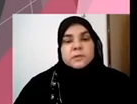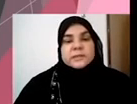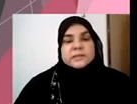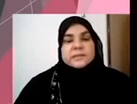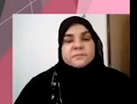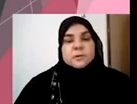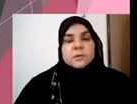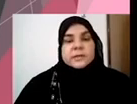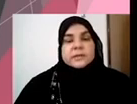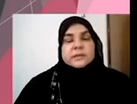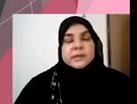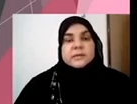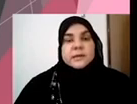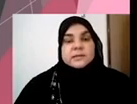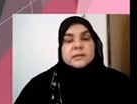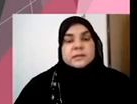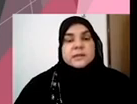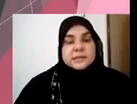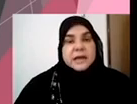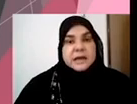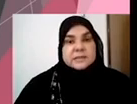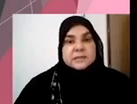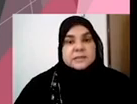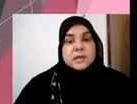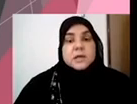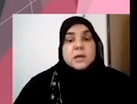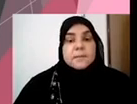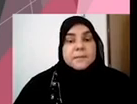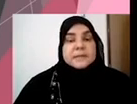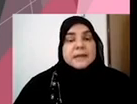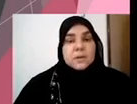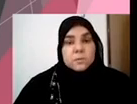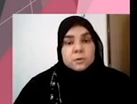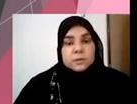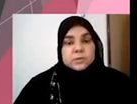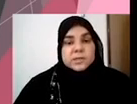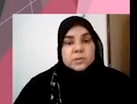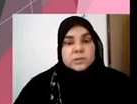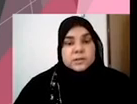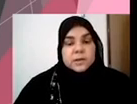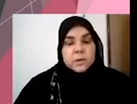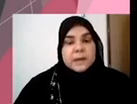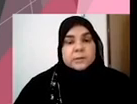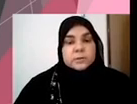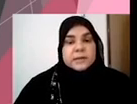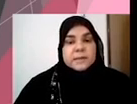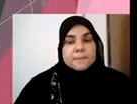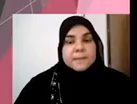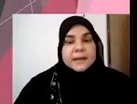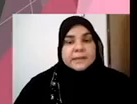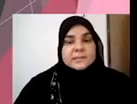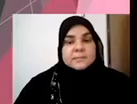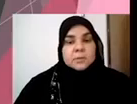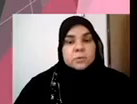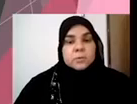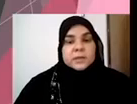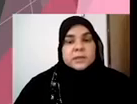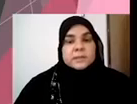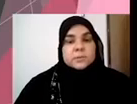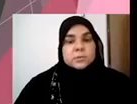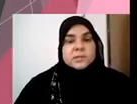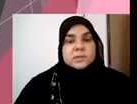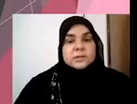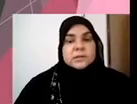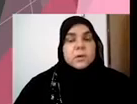estar voltando essa vírgula aqui, três casas, para dar 1,284, eu tenho que pegar esse meu número